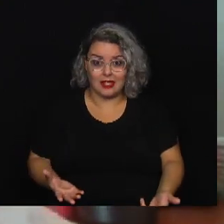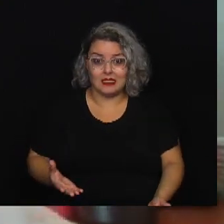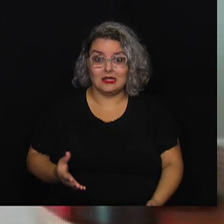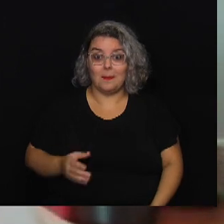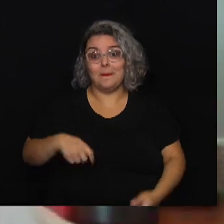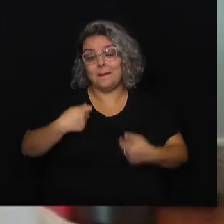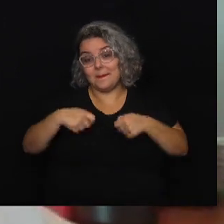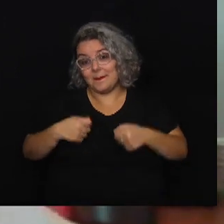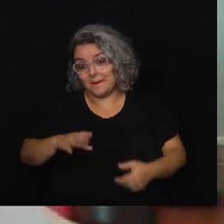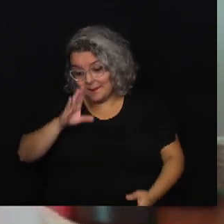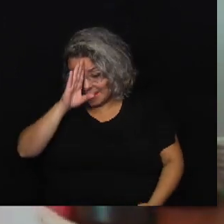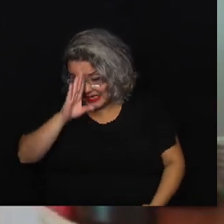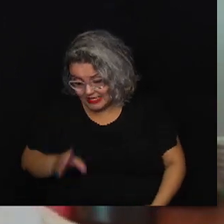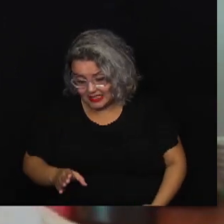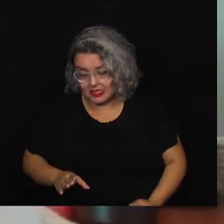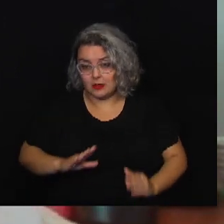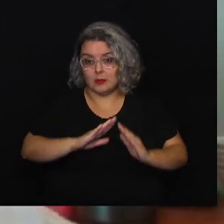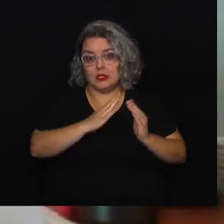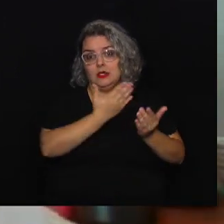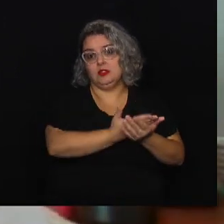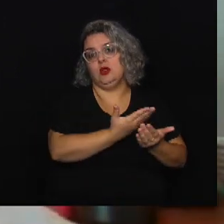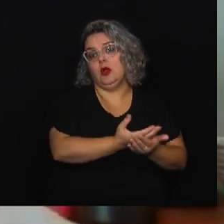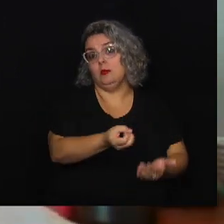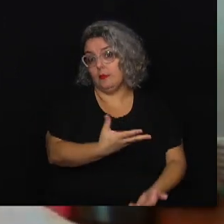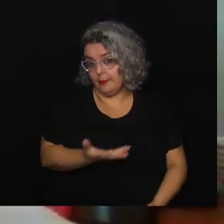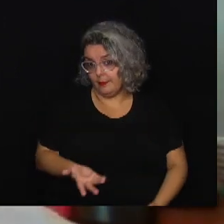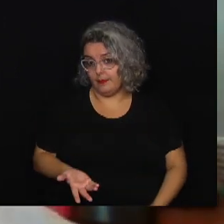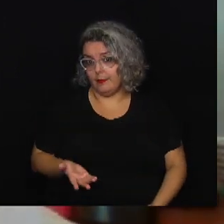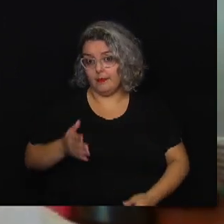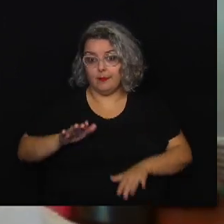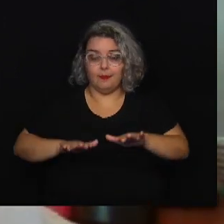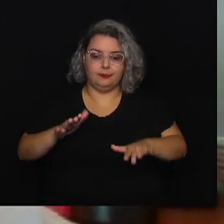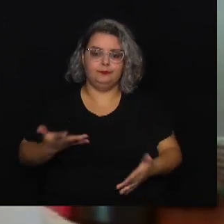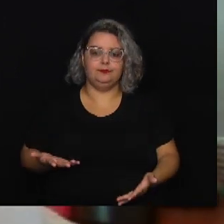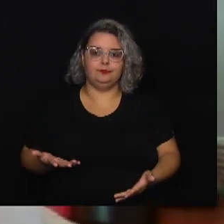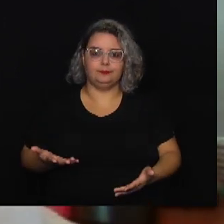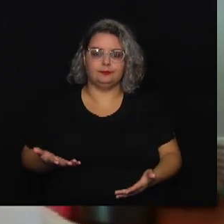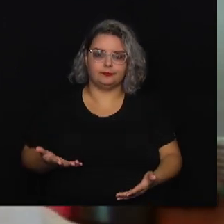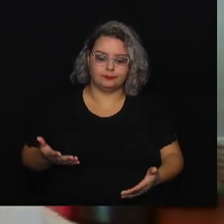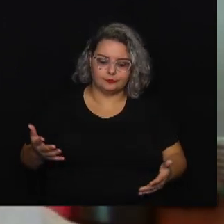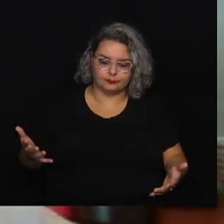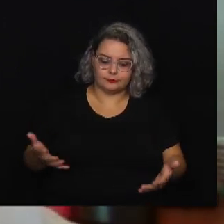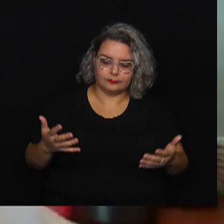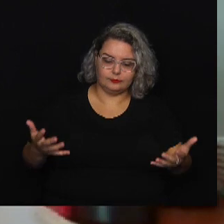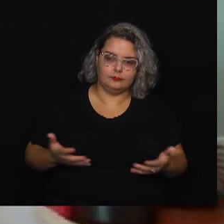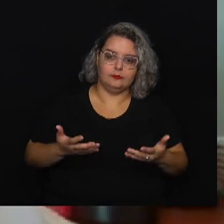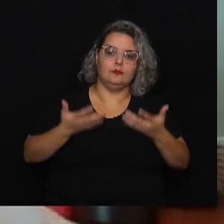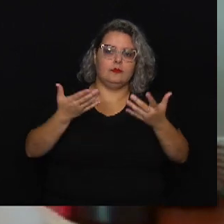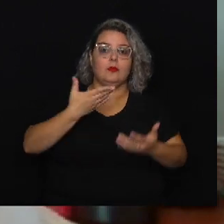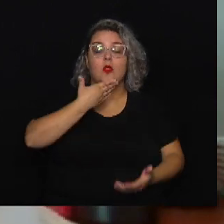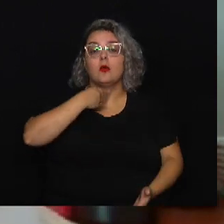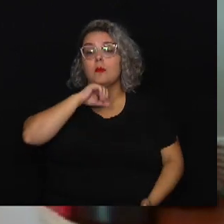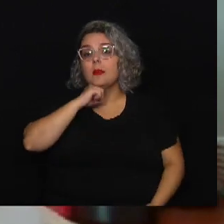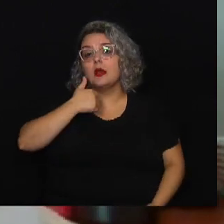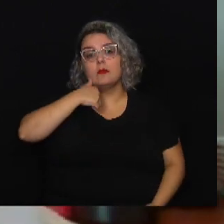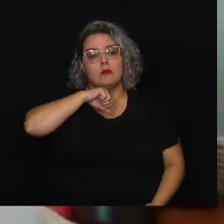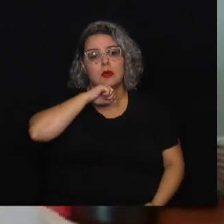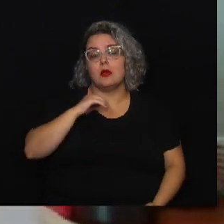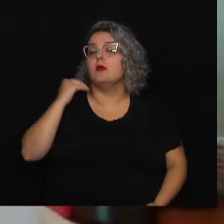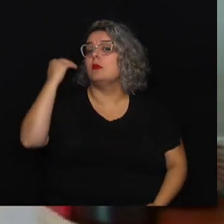Agora, muitas vezes, essas situações capturam a gente, né? Como pai, como mãe, como